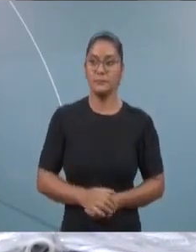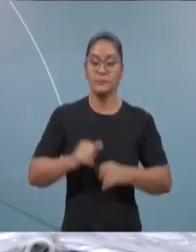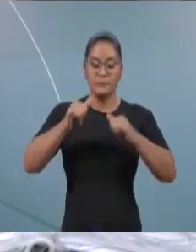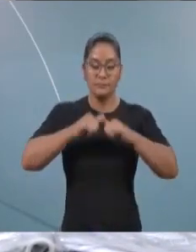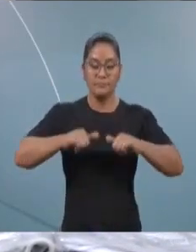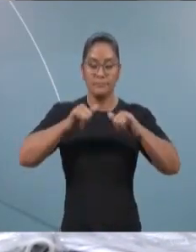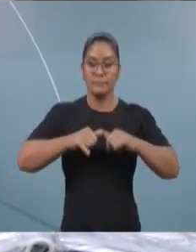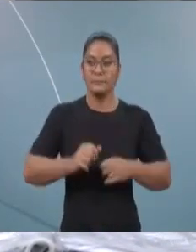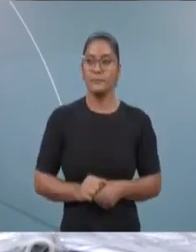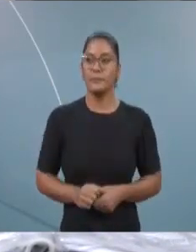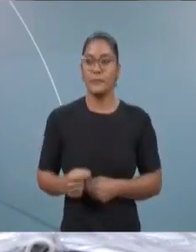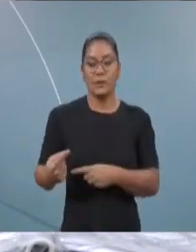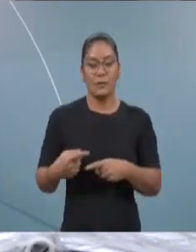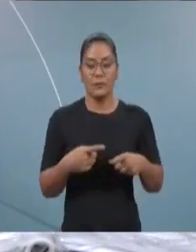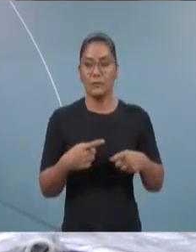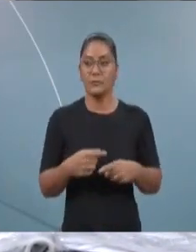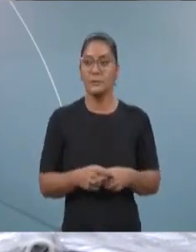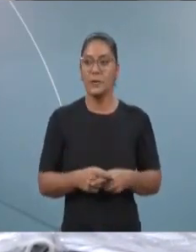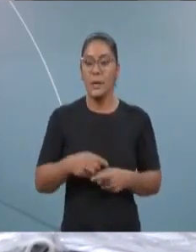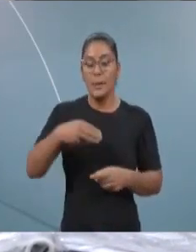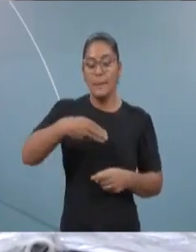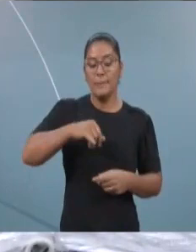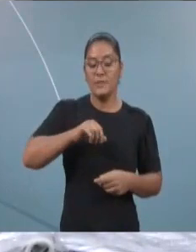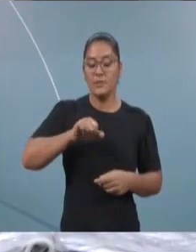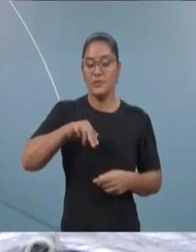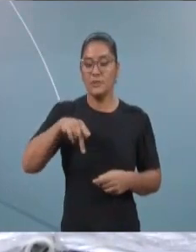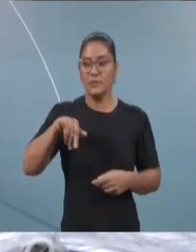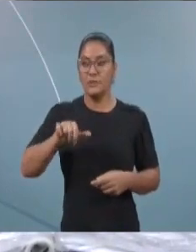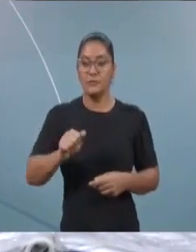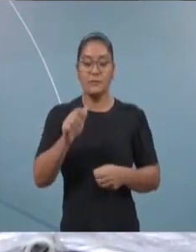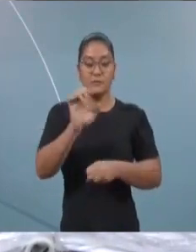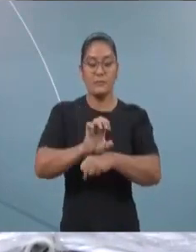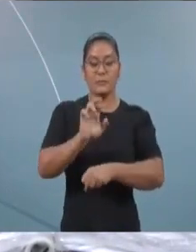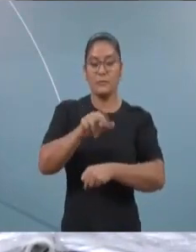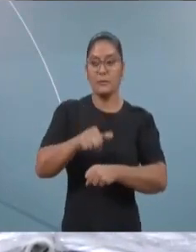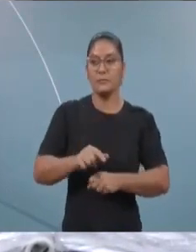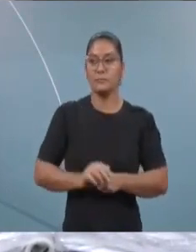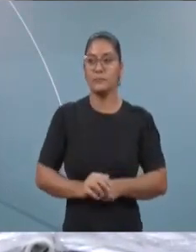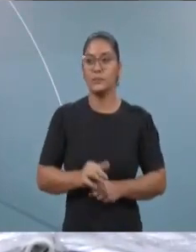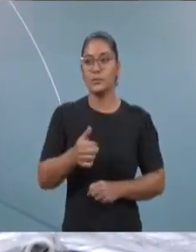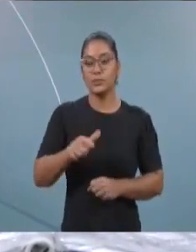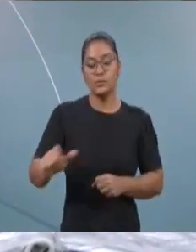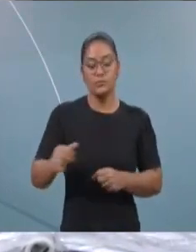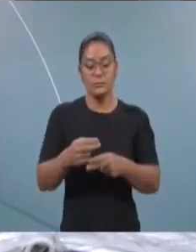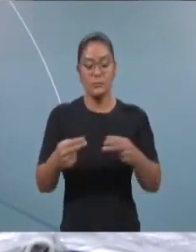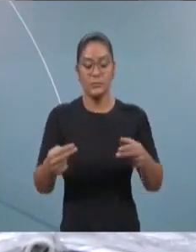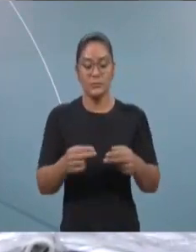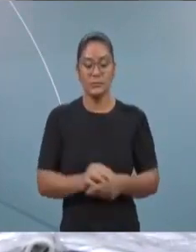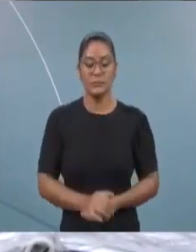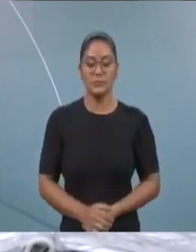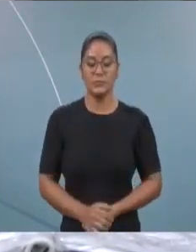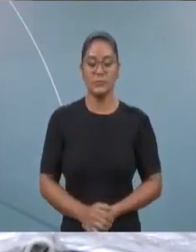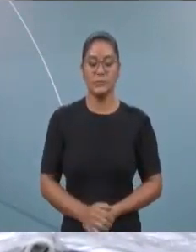permanente de combate a Miss gía do Estado do Rio Grande do Norte fixando-se outras disposições